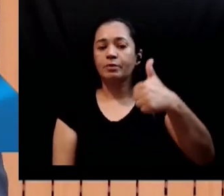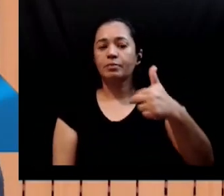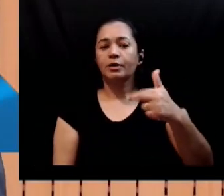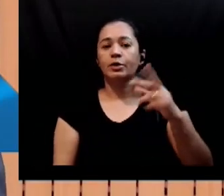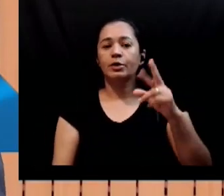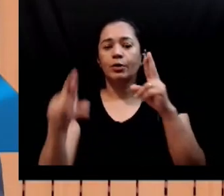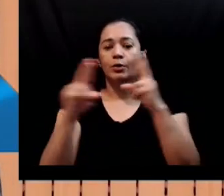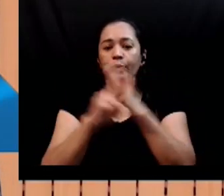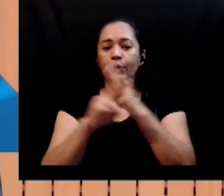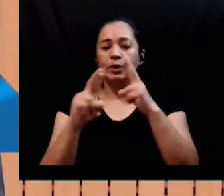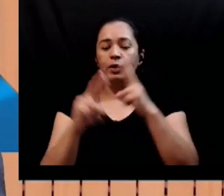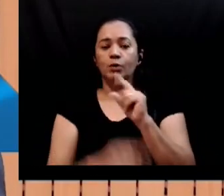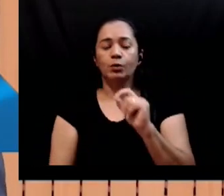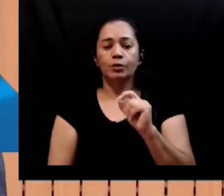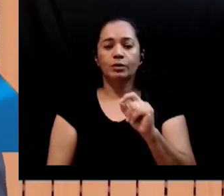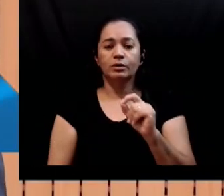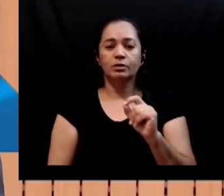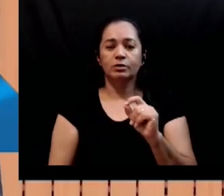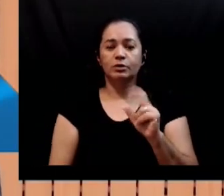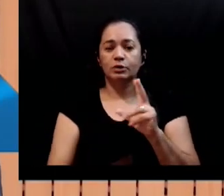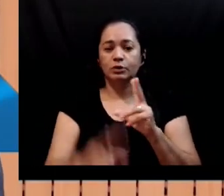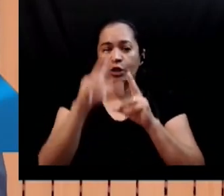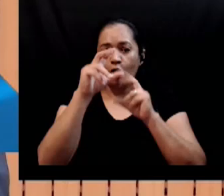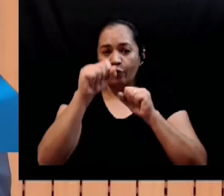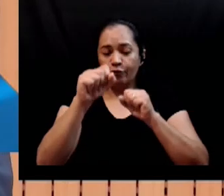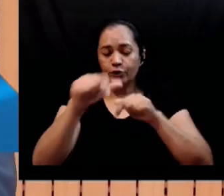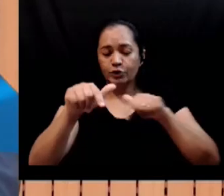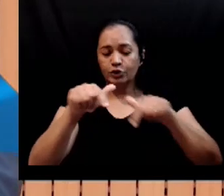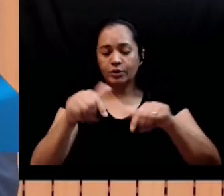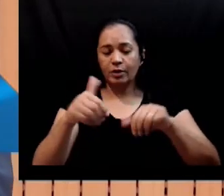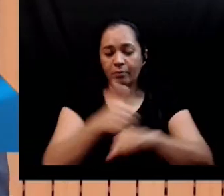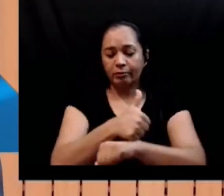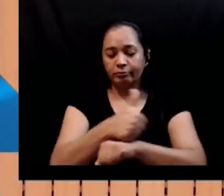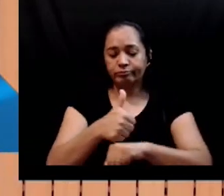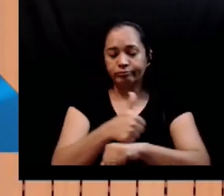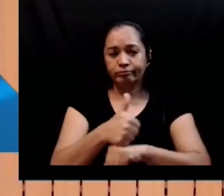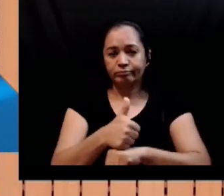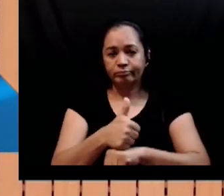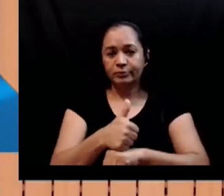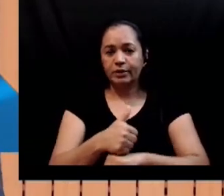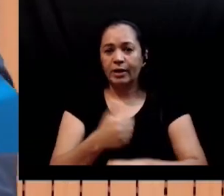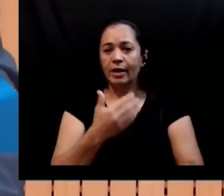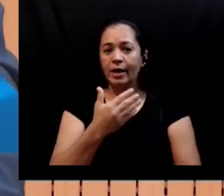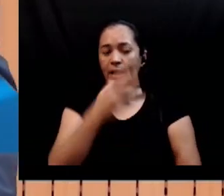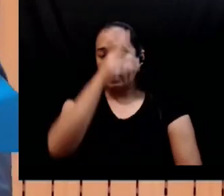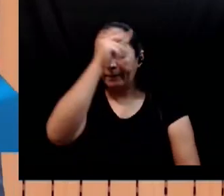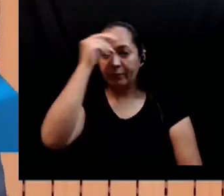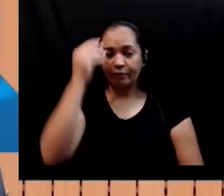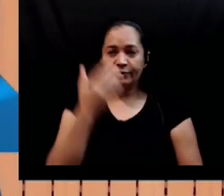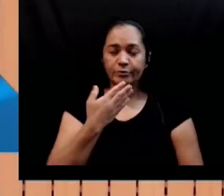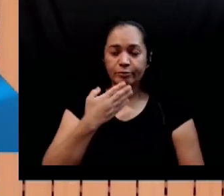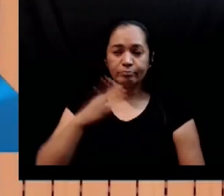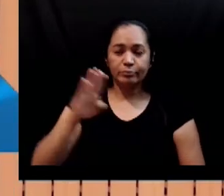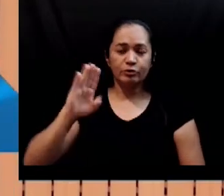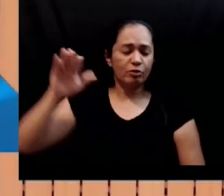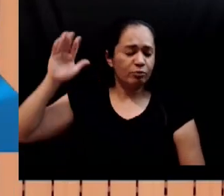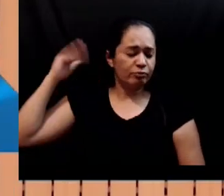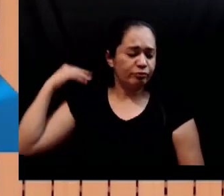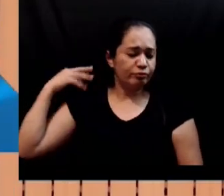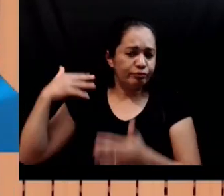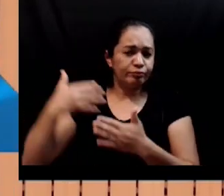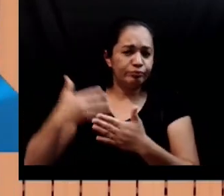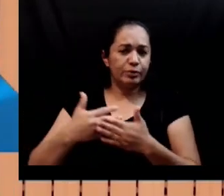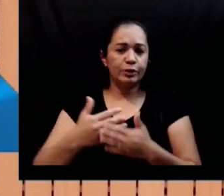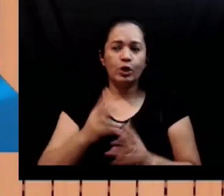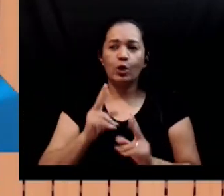à força de trabalho e plano de carreira. A Prefeitura tem prometido há muitos anos um plano de carreira, continua prometendo,